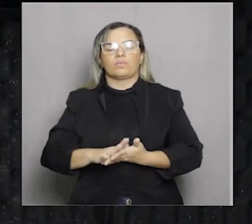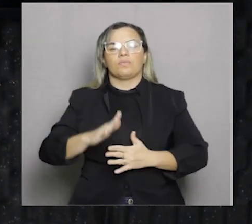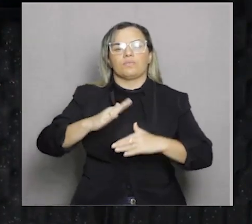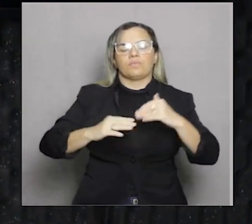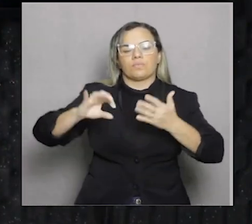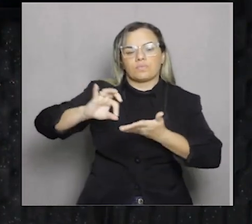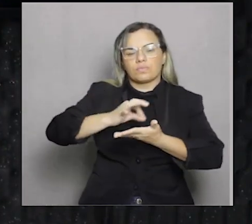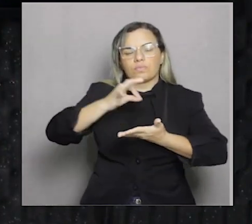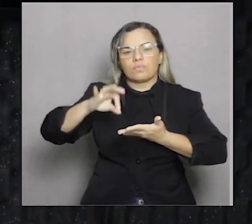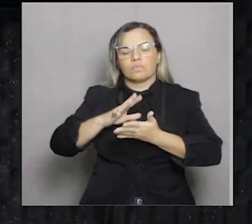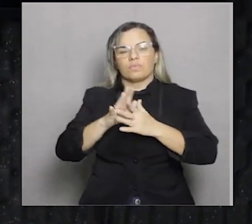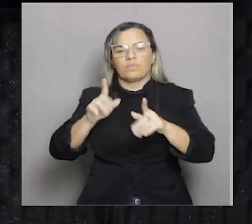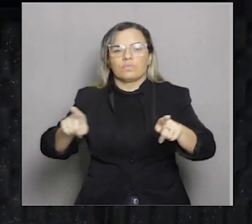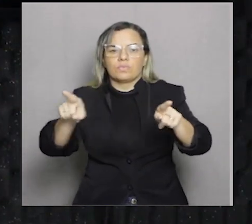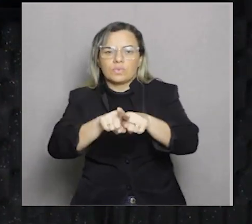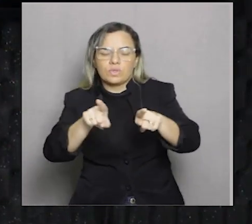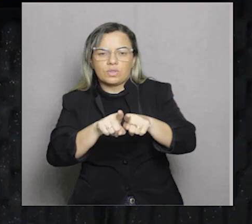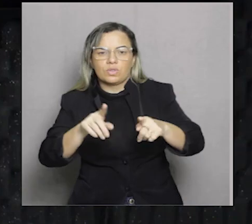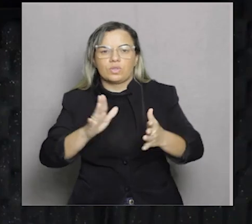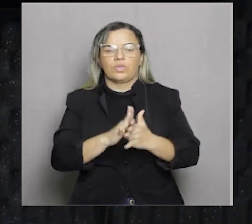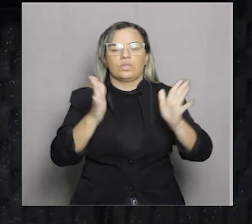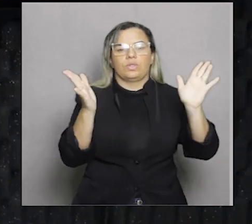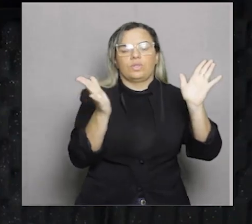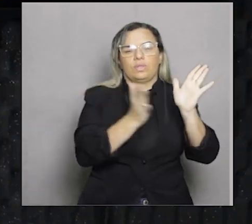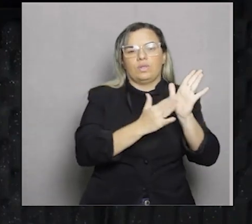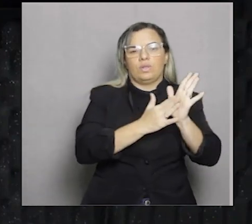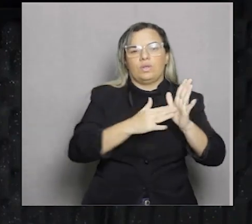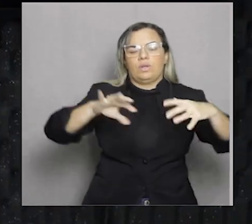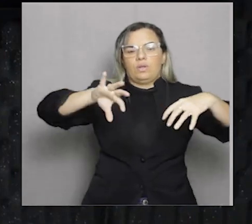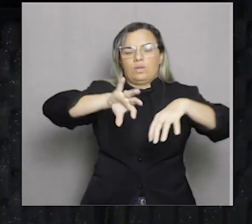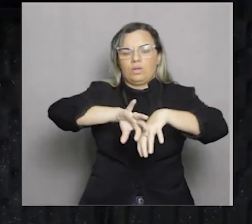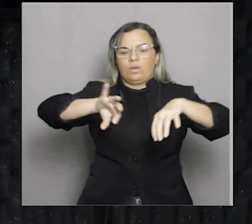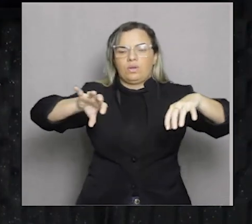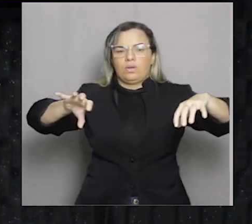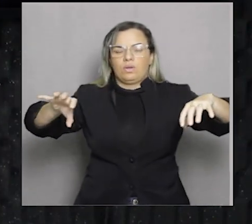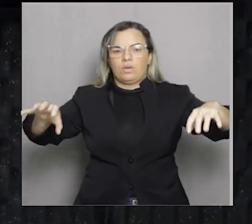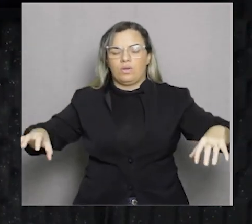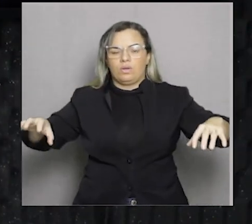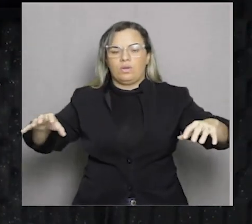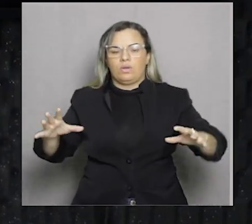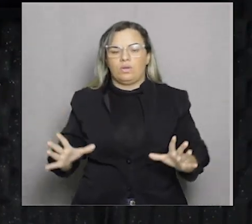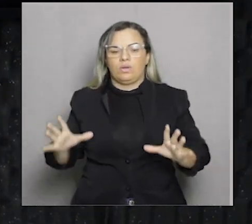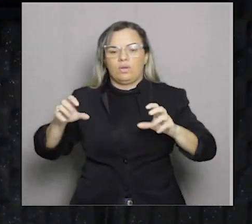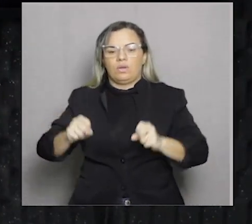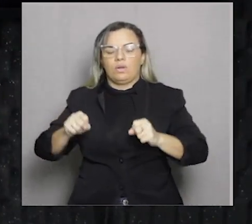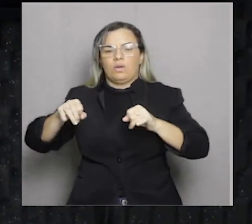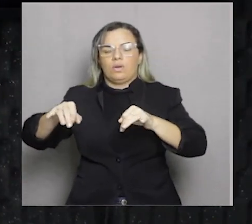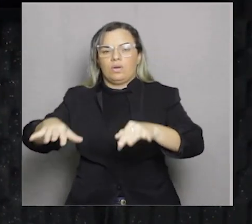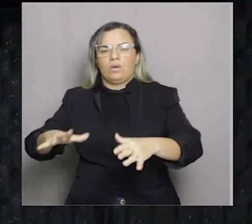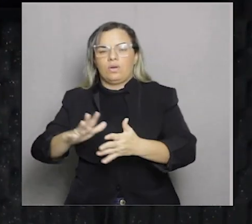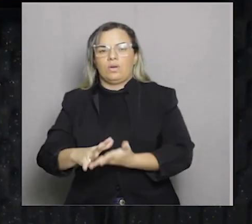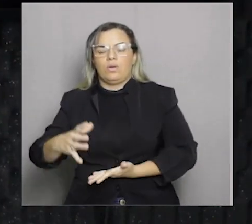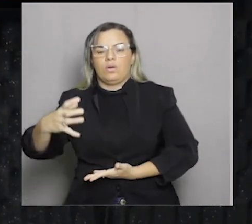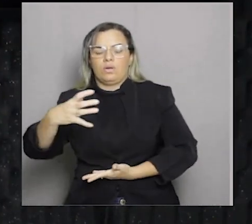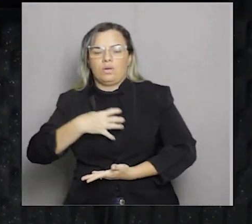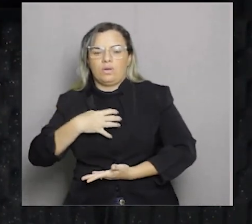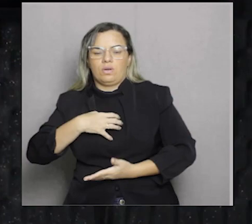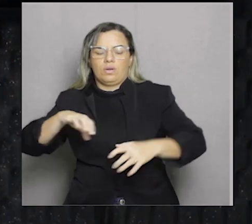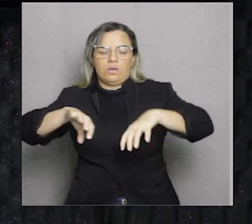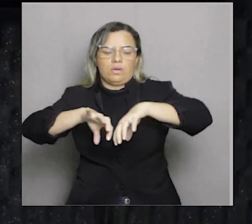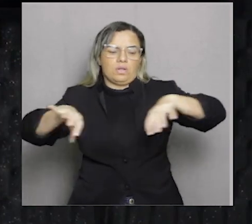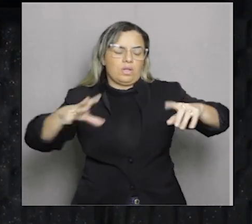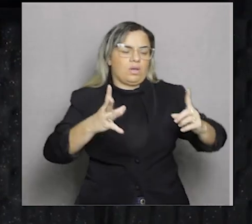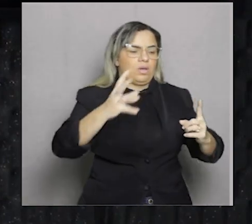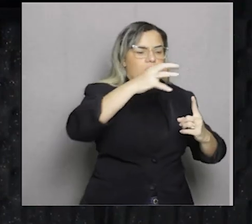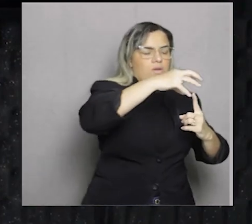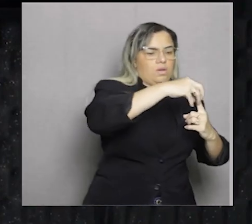Um movimento que também tinha como proposta separar a colônia, a Bahia, da coroa portuguesa,